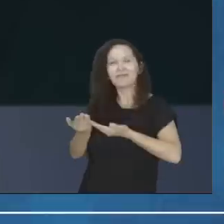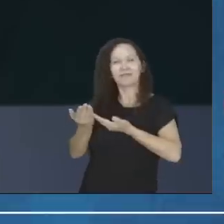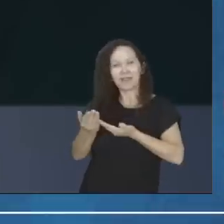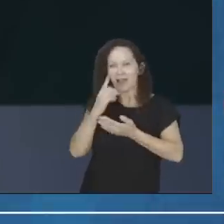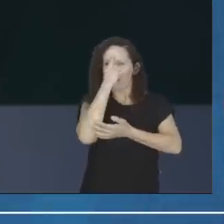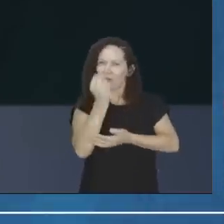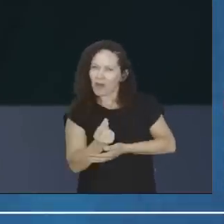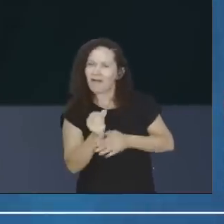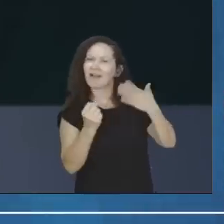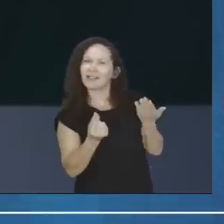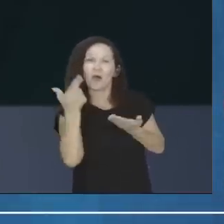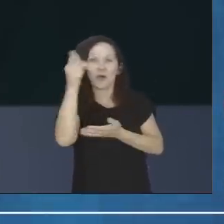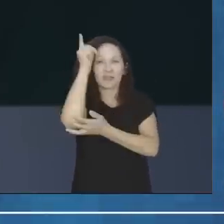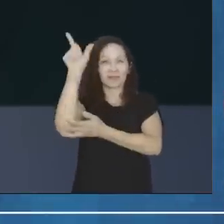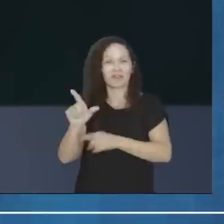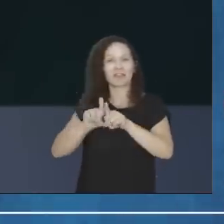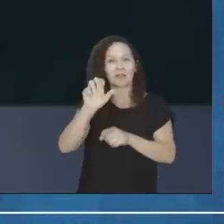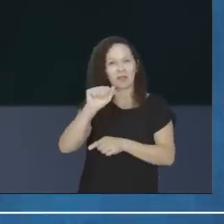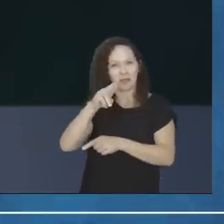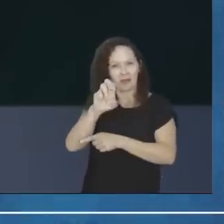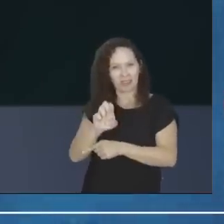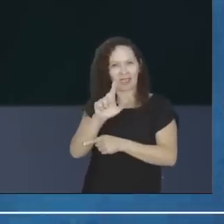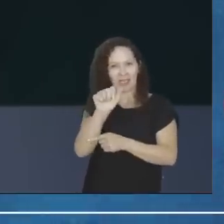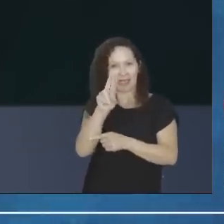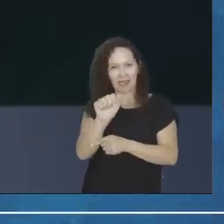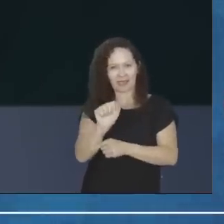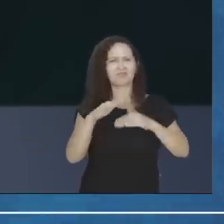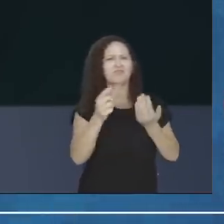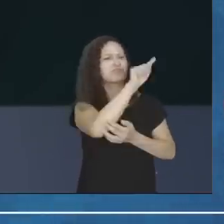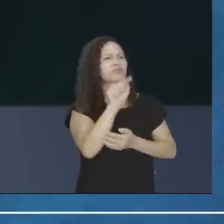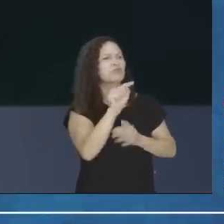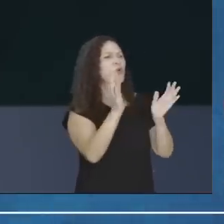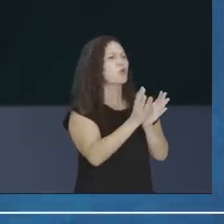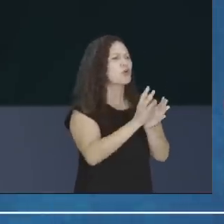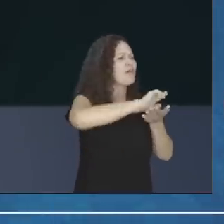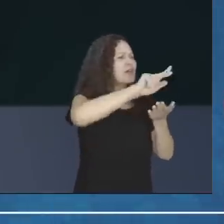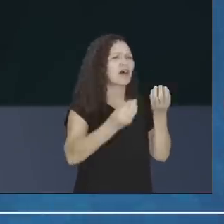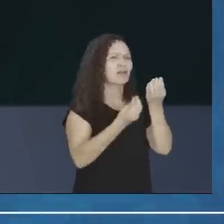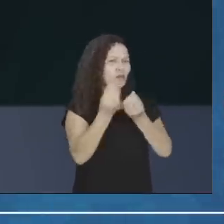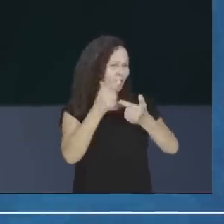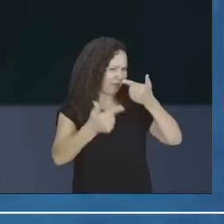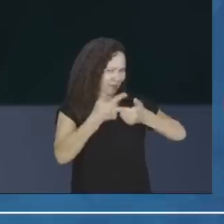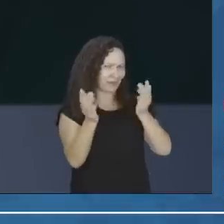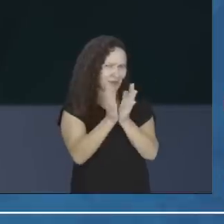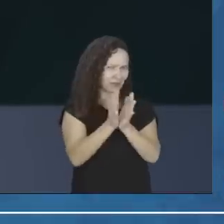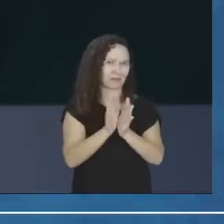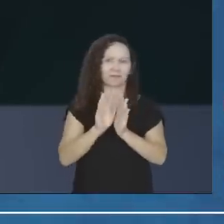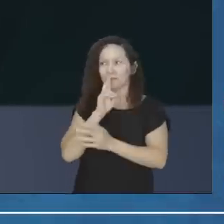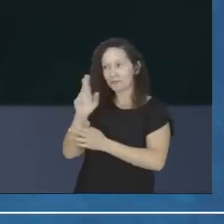Percy Arida e o André Lara para essa equipe. Essas pessoas virão, essa equipe vai ser plural, de que maneira que ela vai trabalhar? Olha, eu